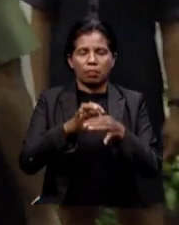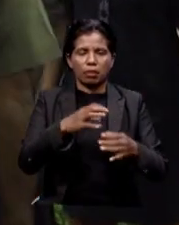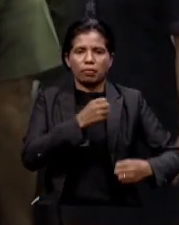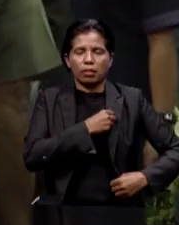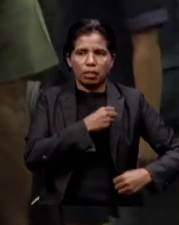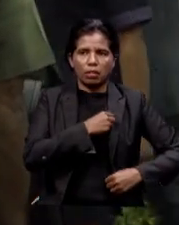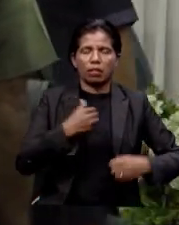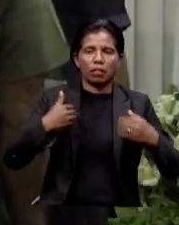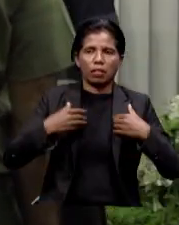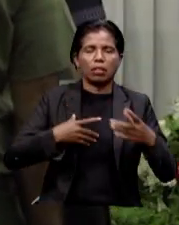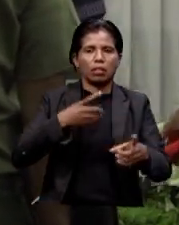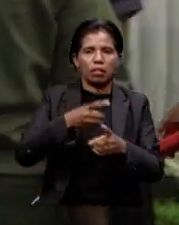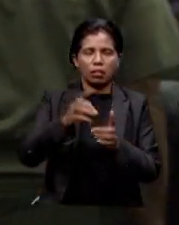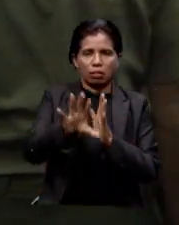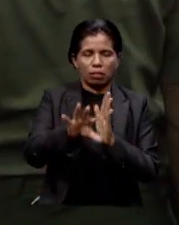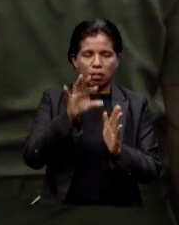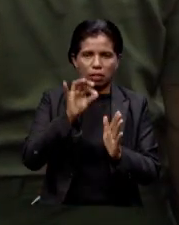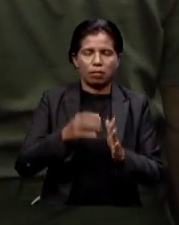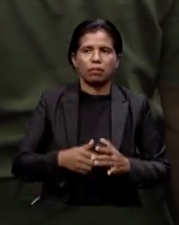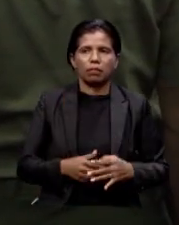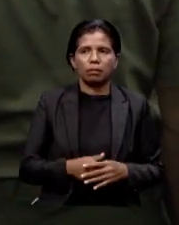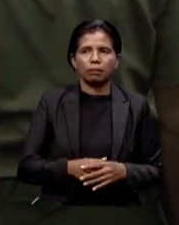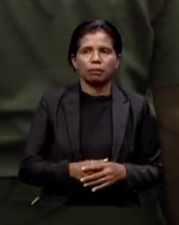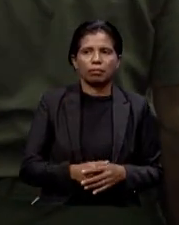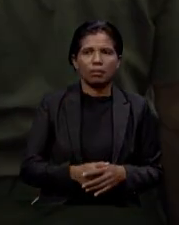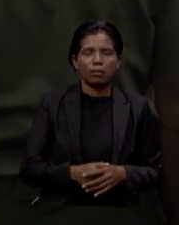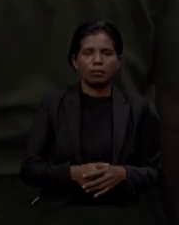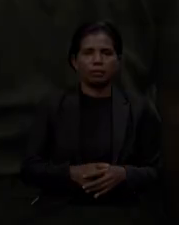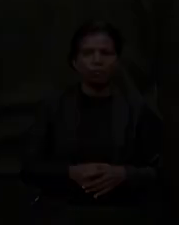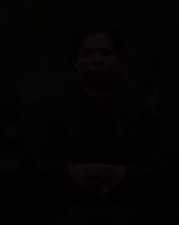e direito rodihetan. João Carlos Dilma Suzetti, GMN.